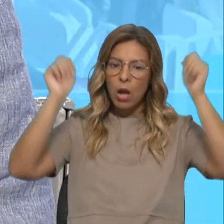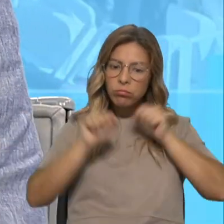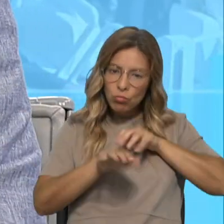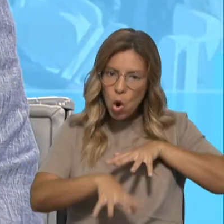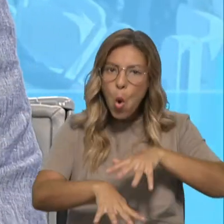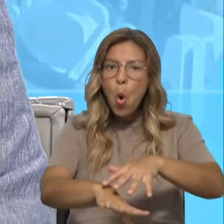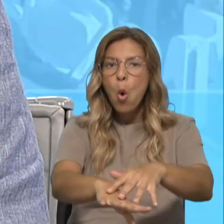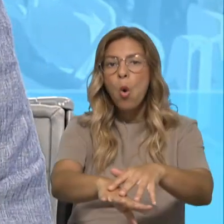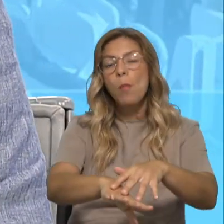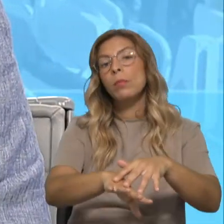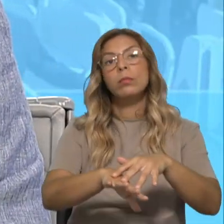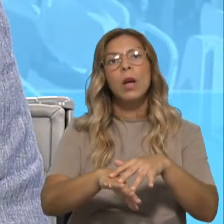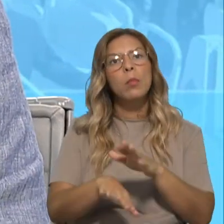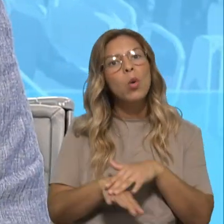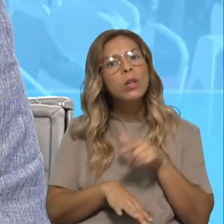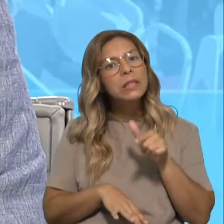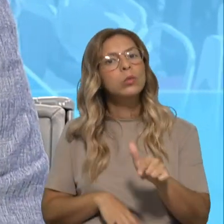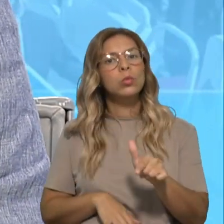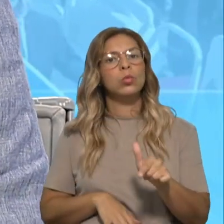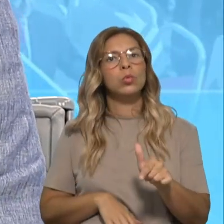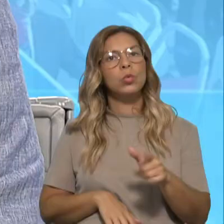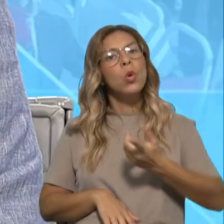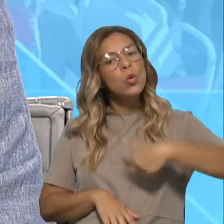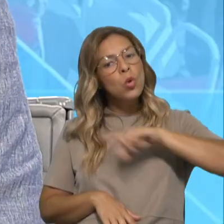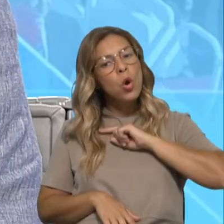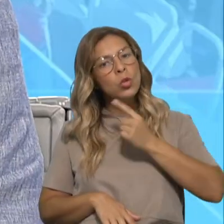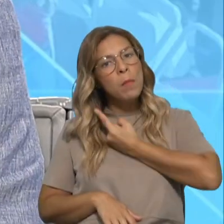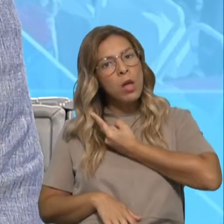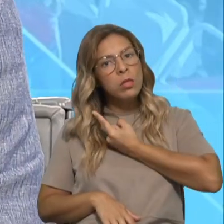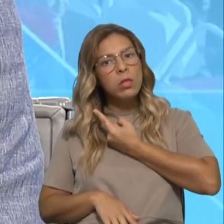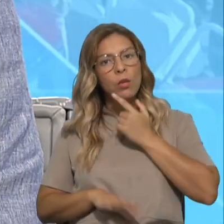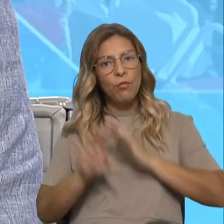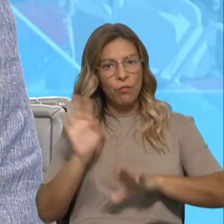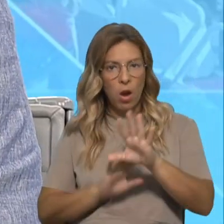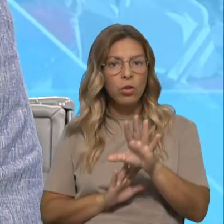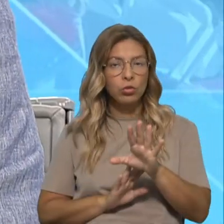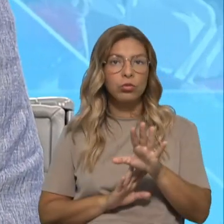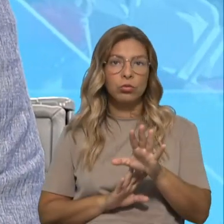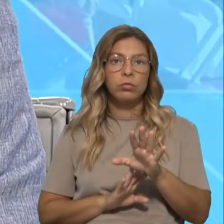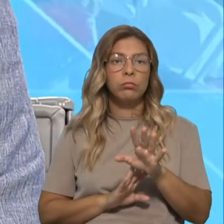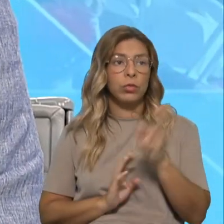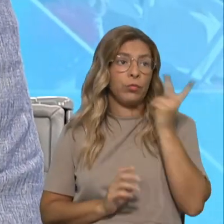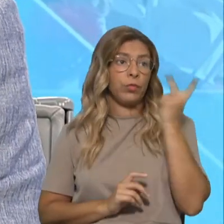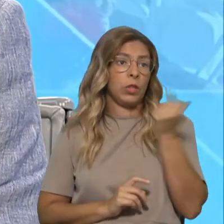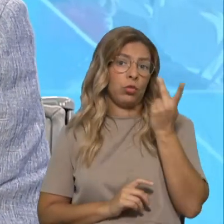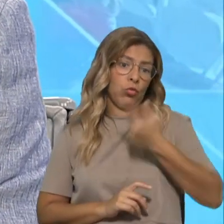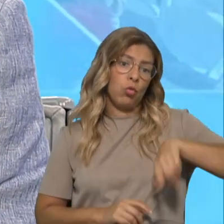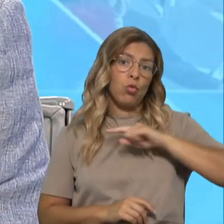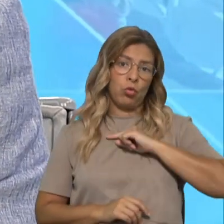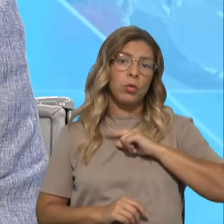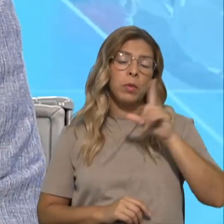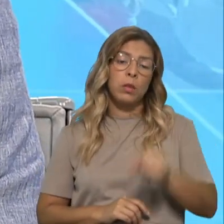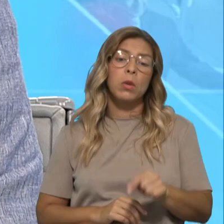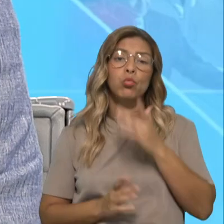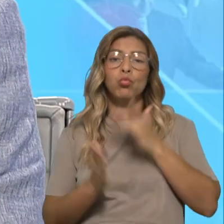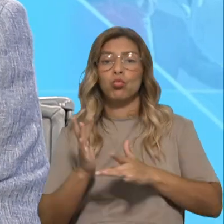portanto, é isto. Portanto, nós é que temos que fazer Cristo presente nas nossas vidas e perceber que Cristo ressuscitado